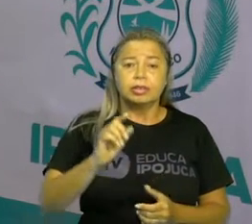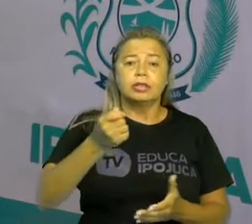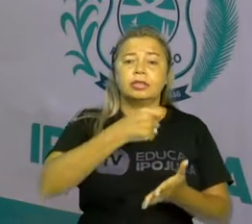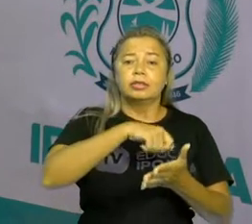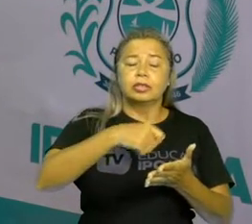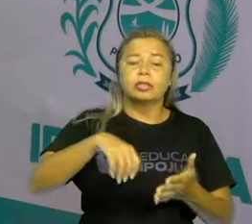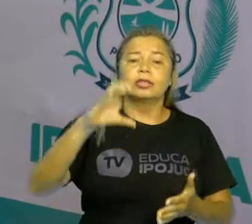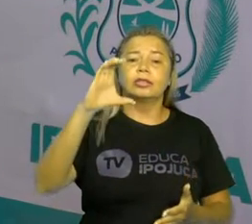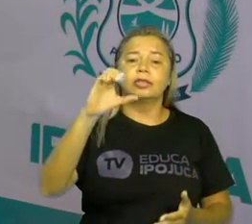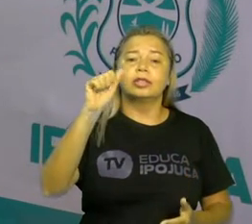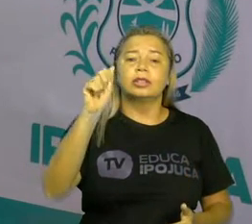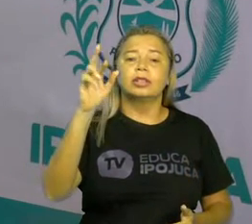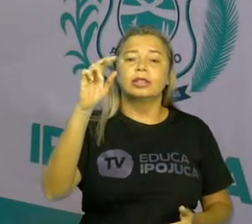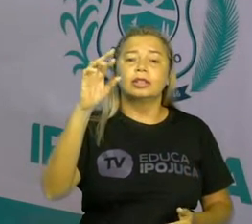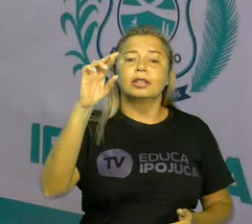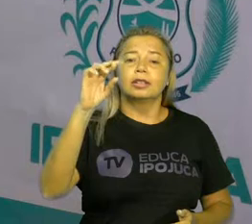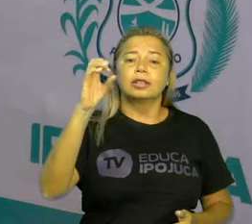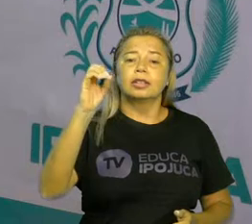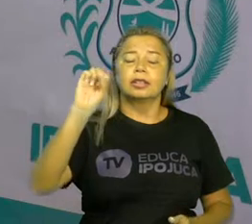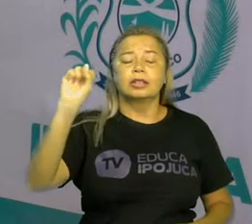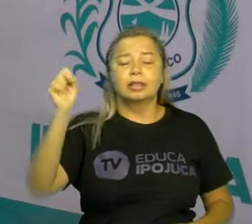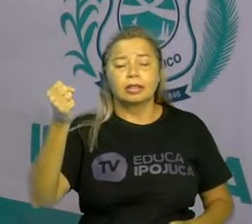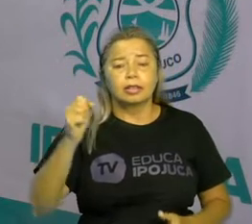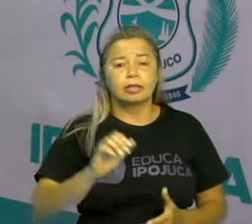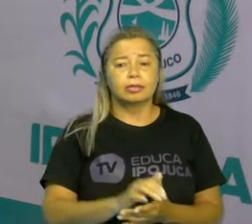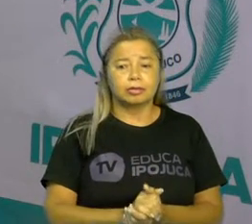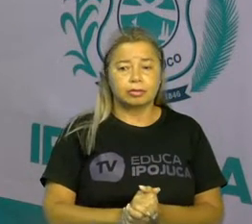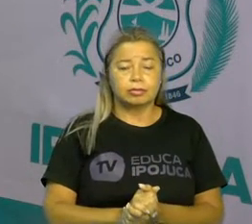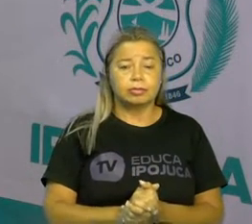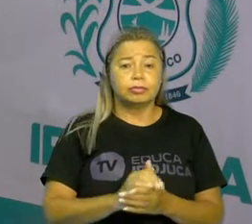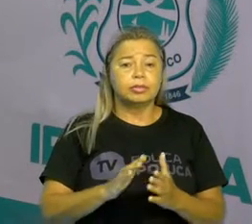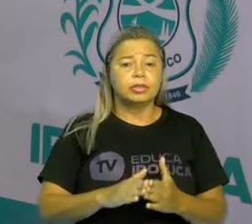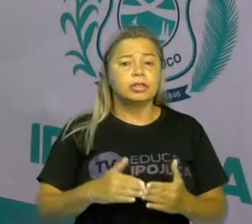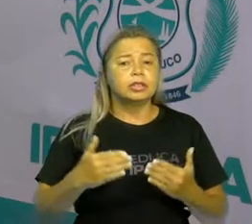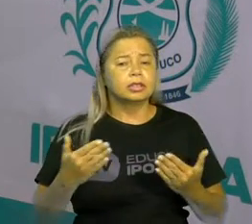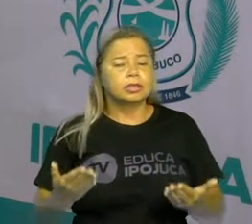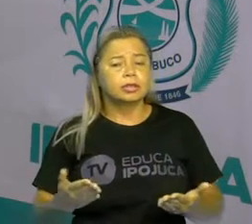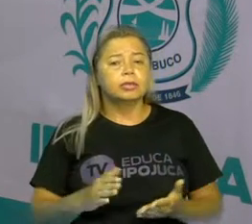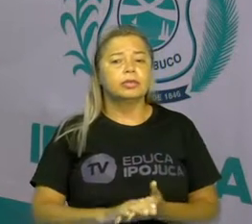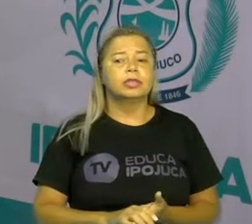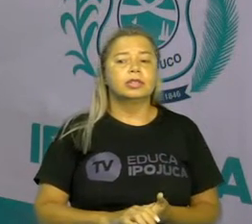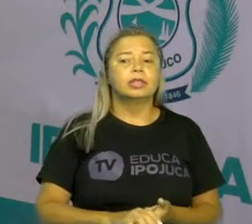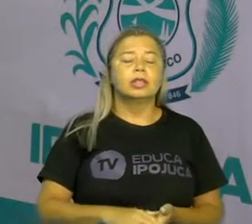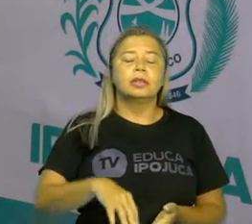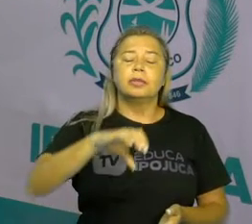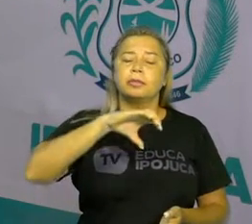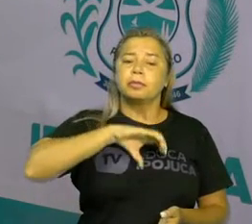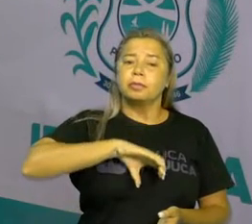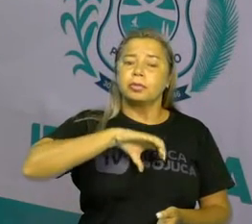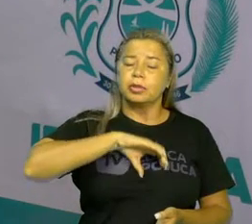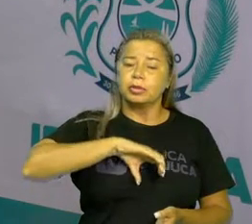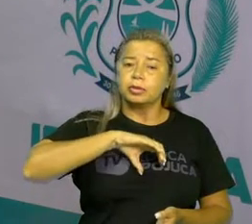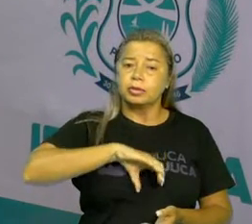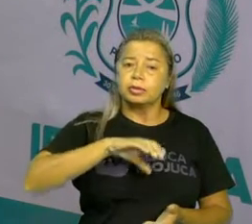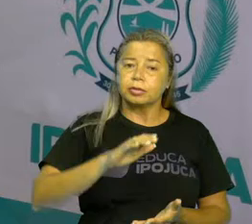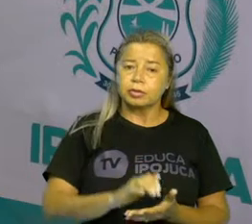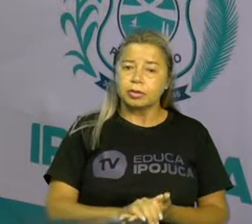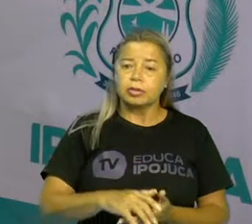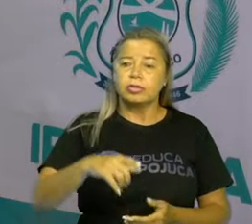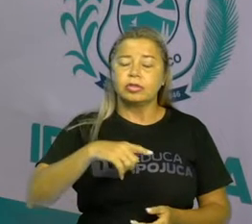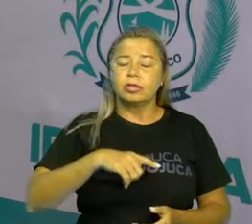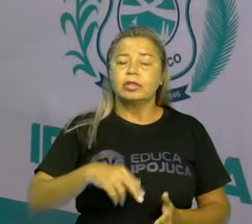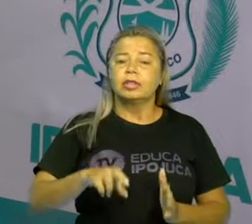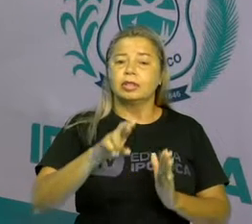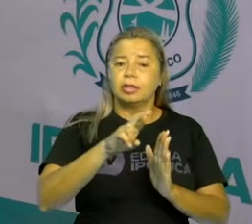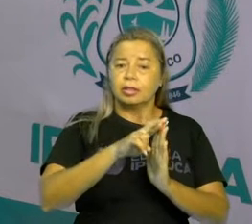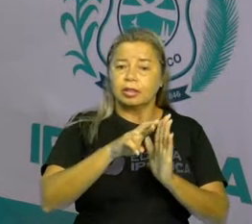bom? Porém, assim como no português existem exceções para a regra